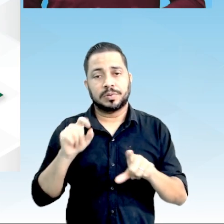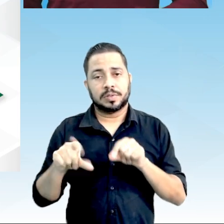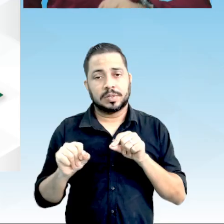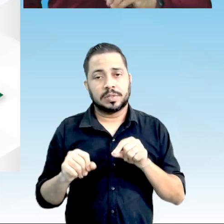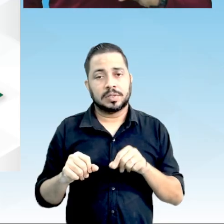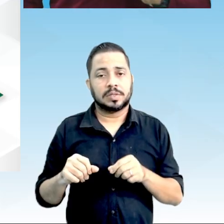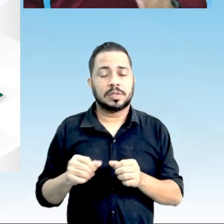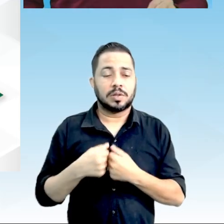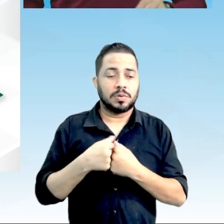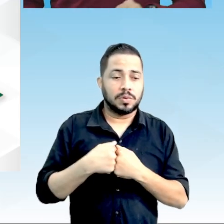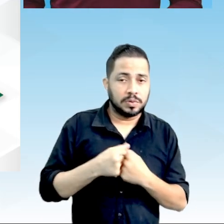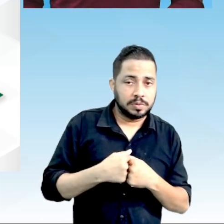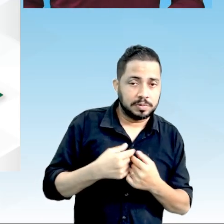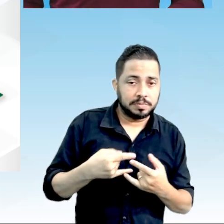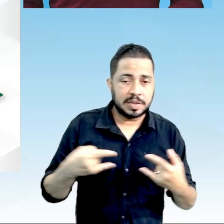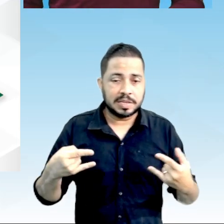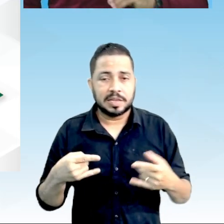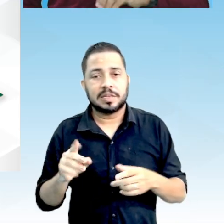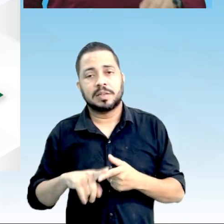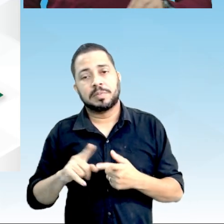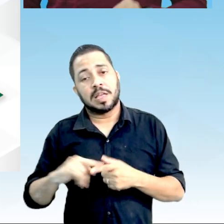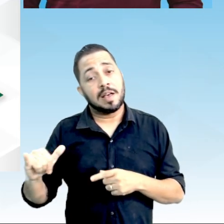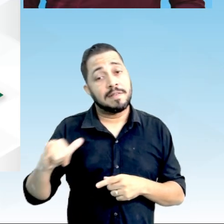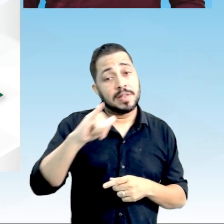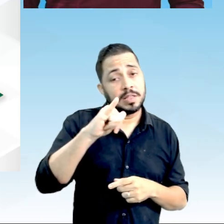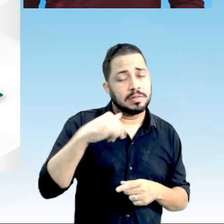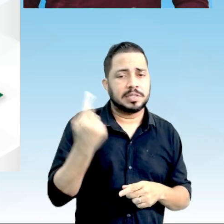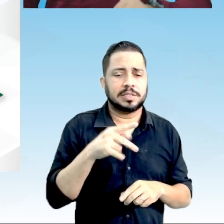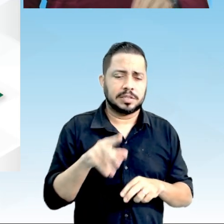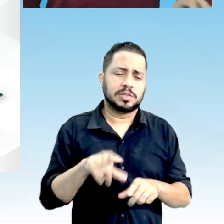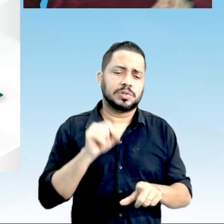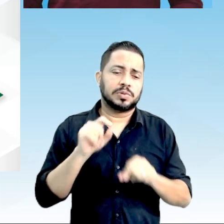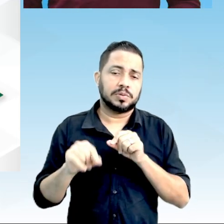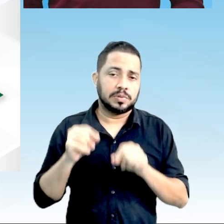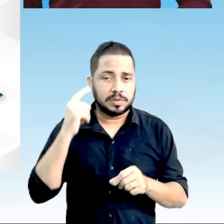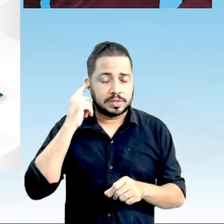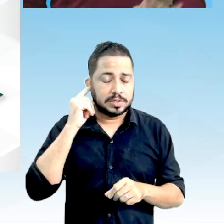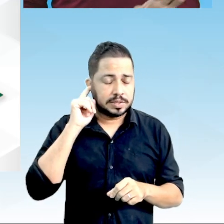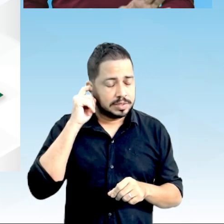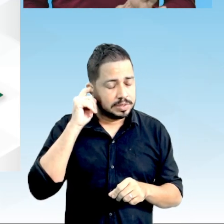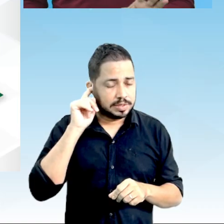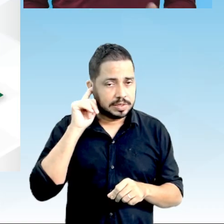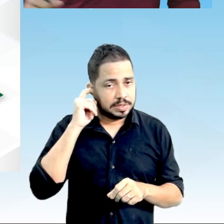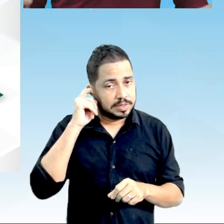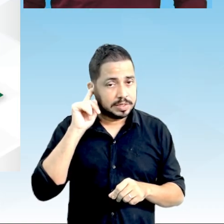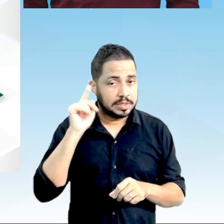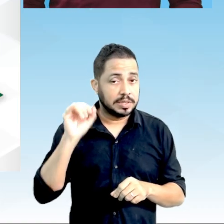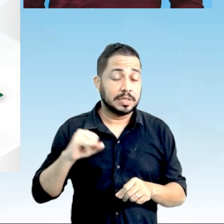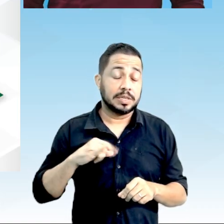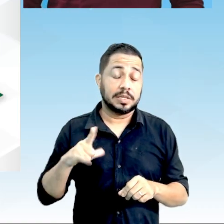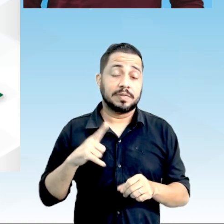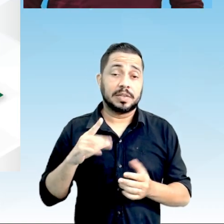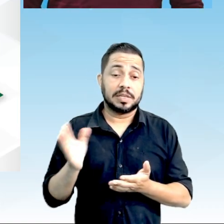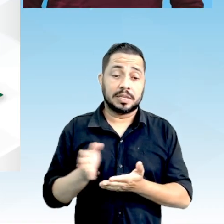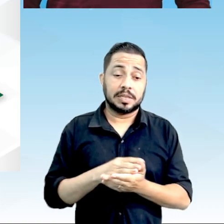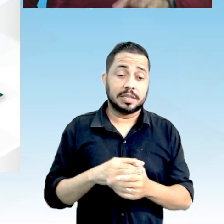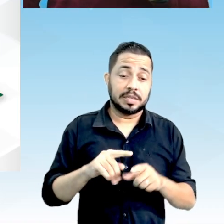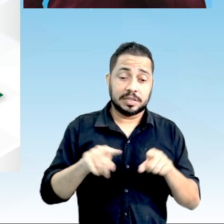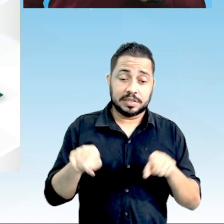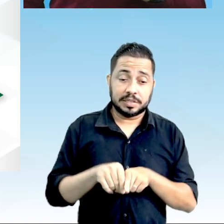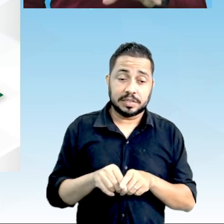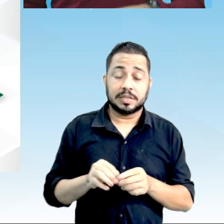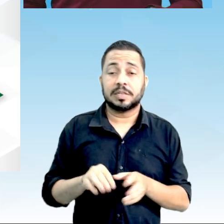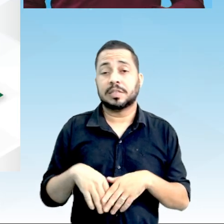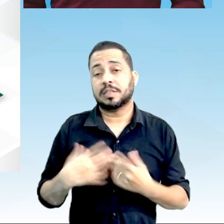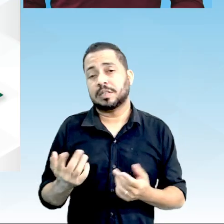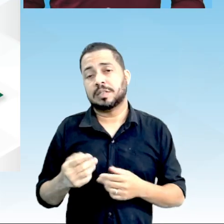de ônibus e aviões. Por exemplo, a gente escolhe a nossa poltrona. Se estiver livre na janela, eu adoro ficar na janela. Tá bom? Aí